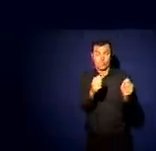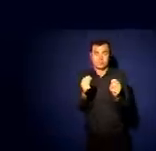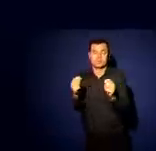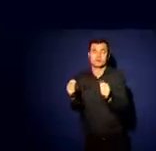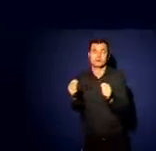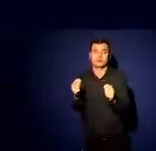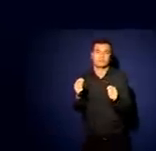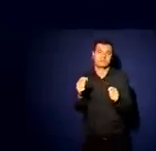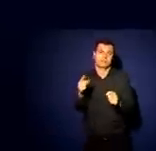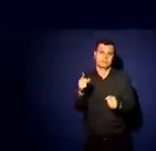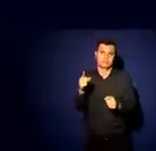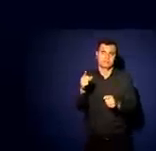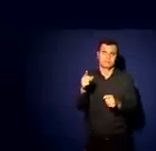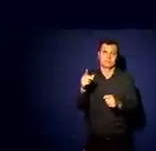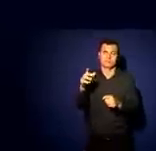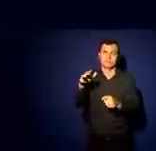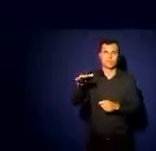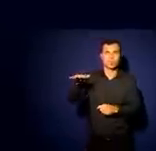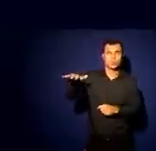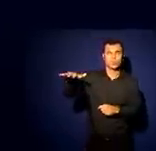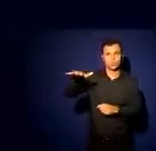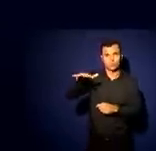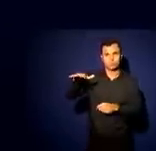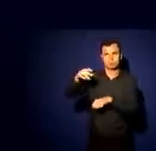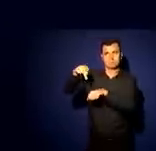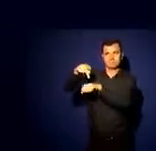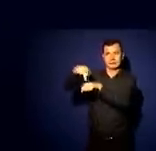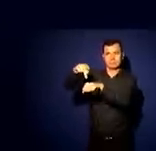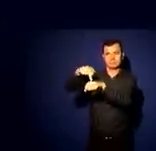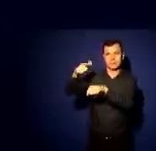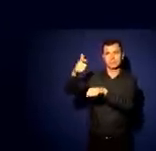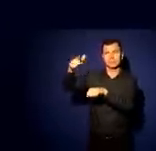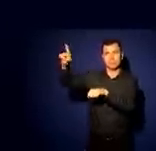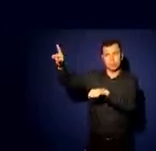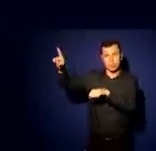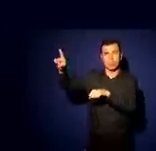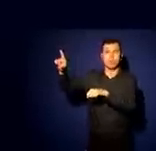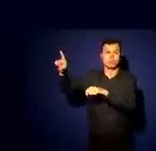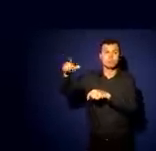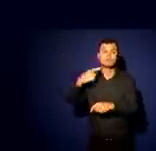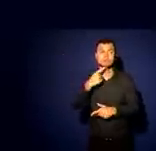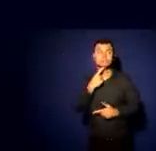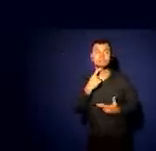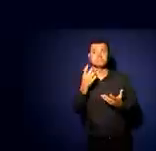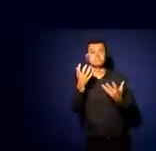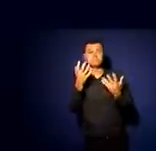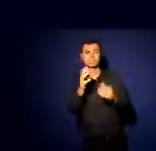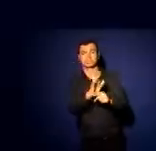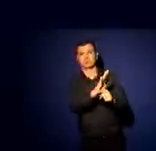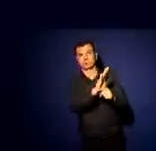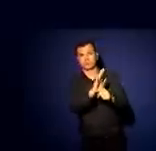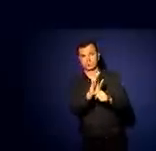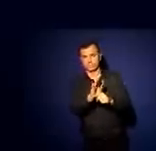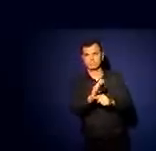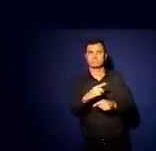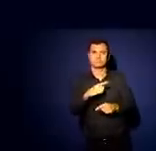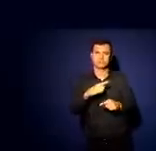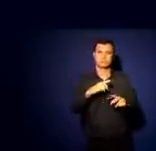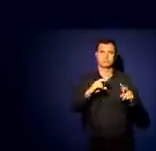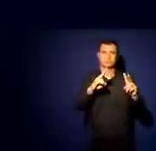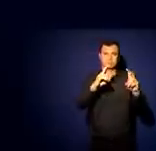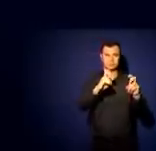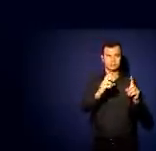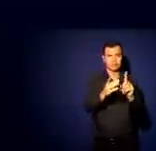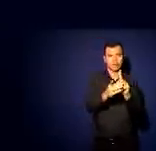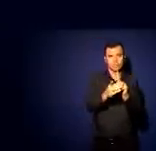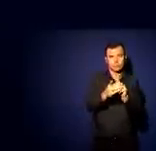uma boa vontade do lado da Comunidade Internacional né Eu acho que tem um grande tema acontecendo talvez de